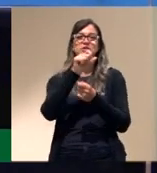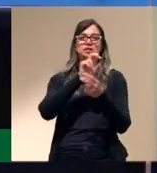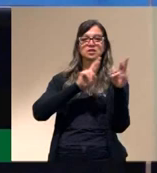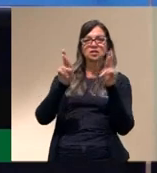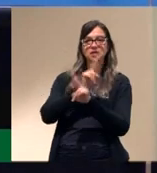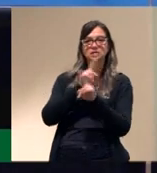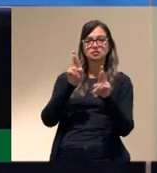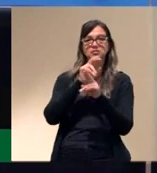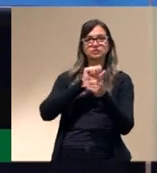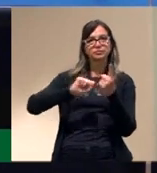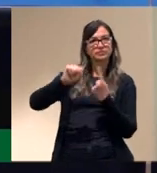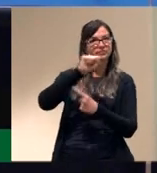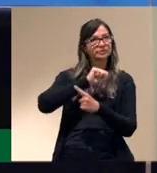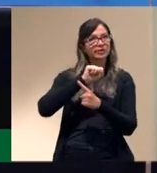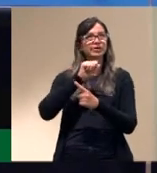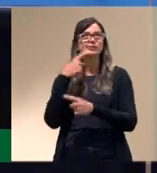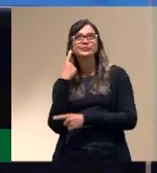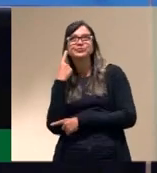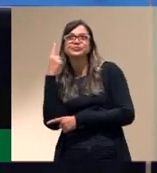dia, né,